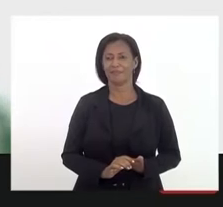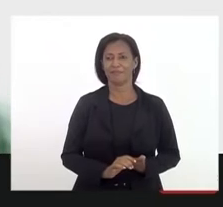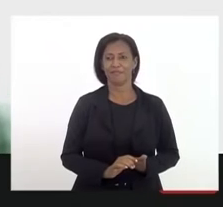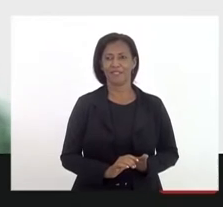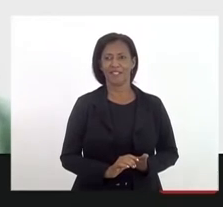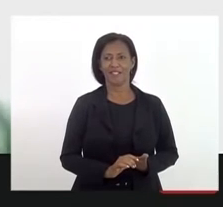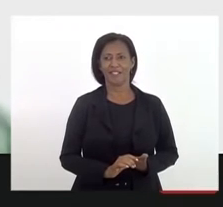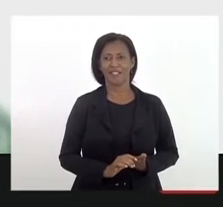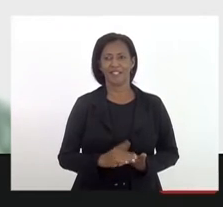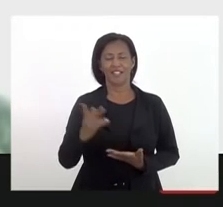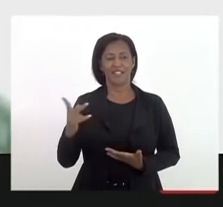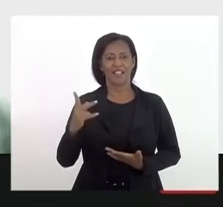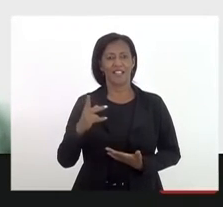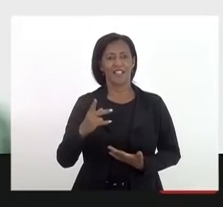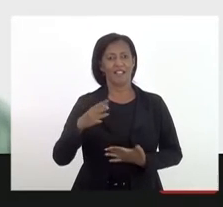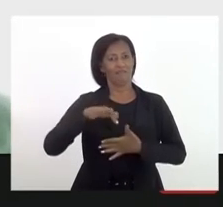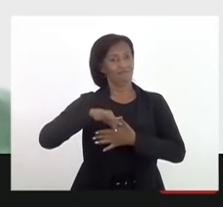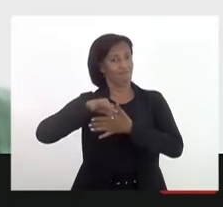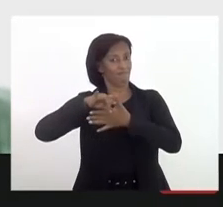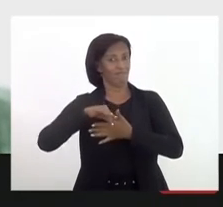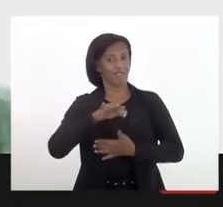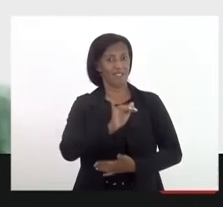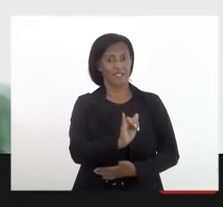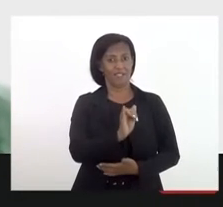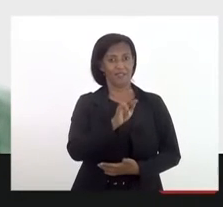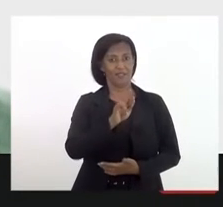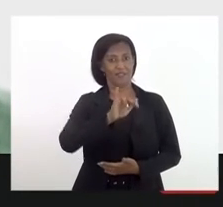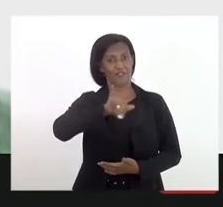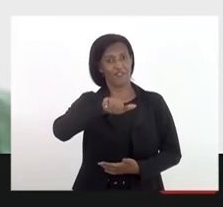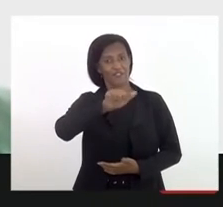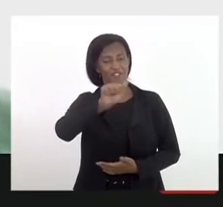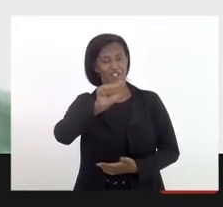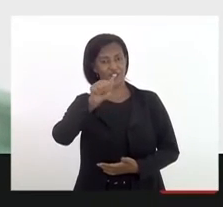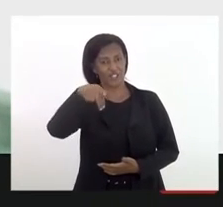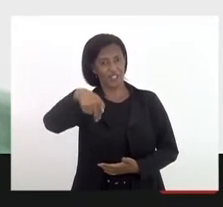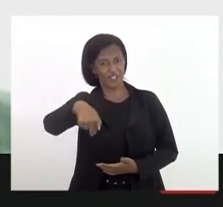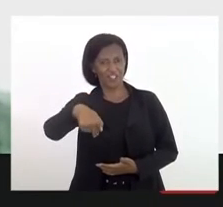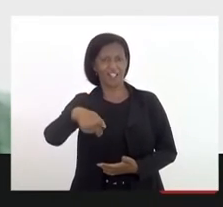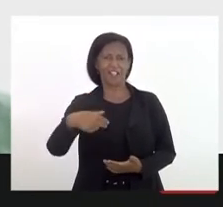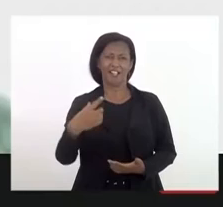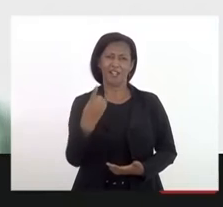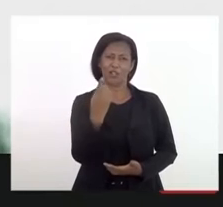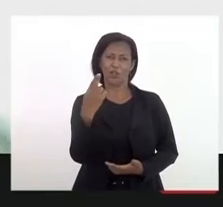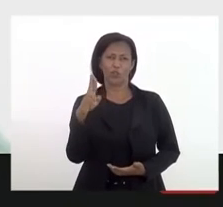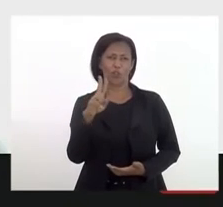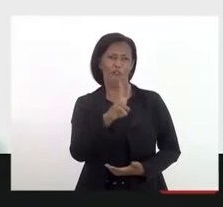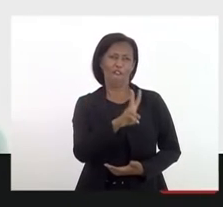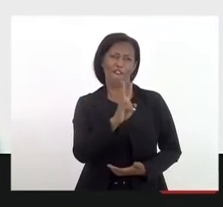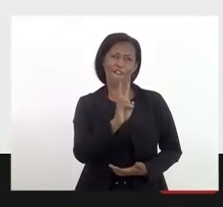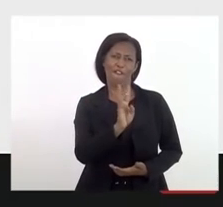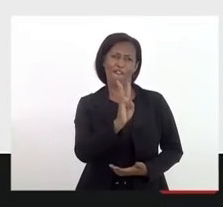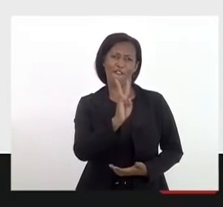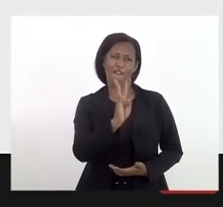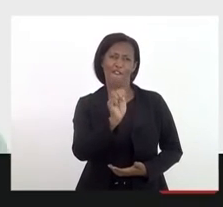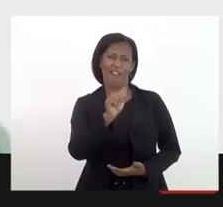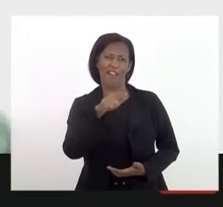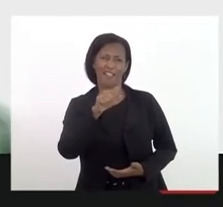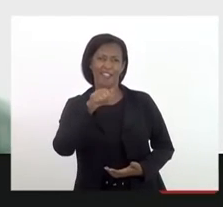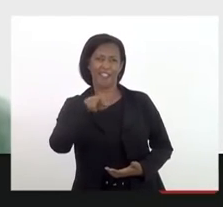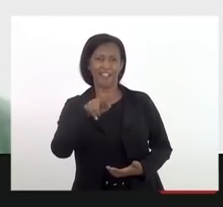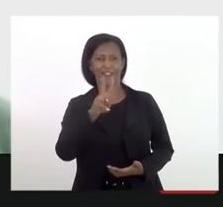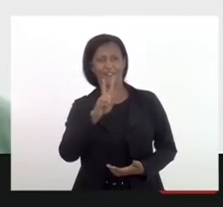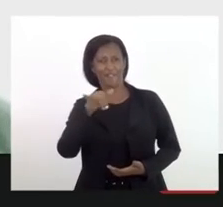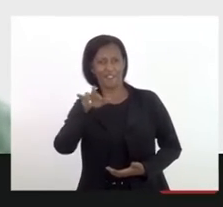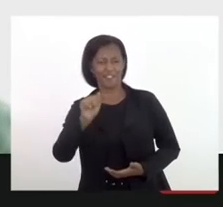os representantes da FIRJAN e outras associações, o doutor Wagner Victor, os debatedores que me precederam e todos